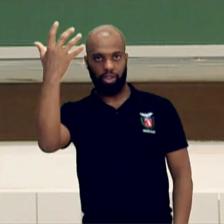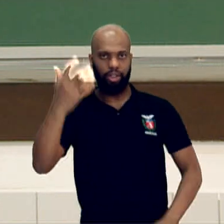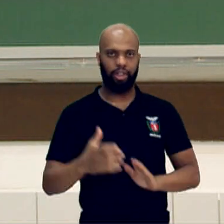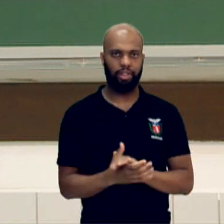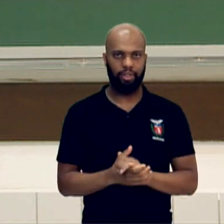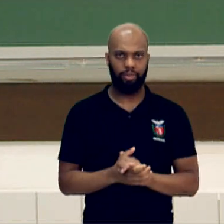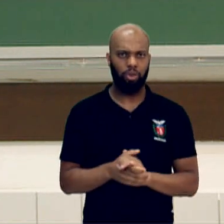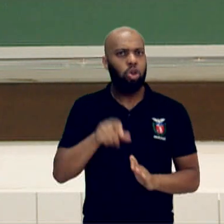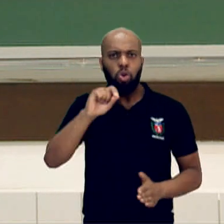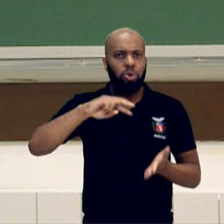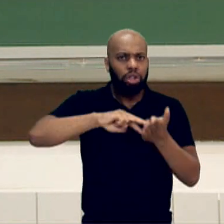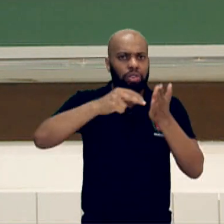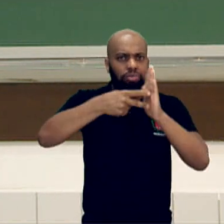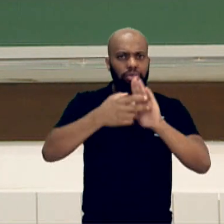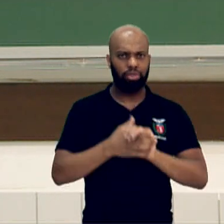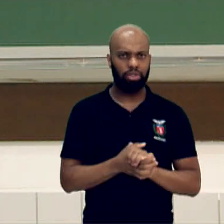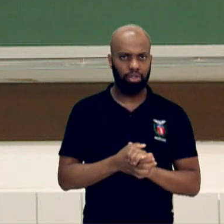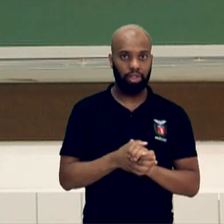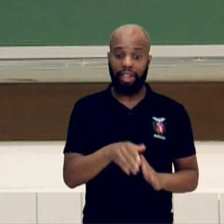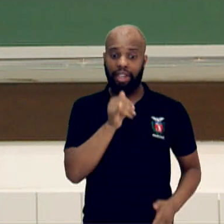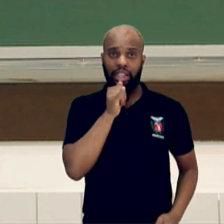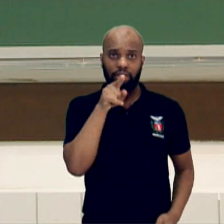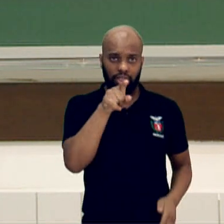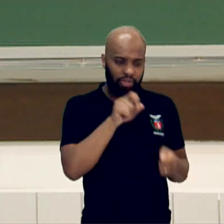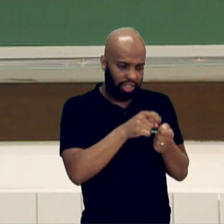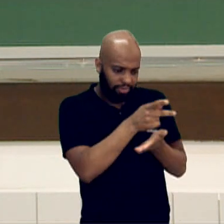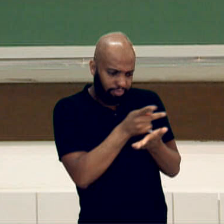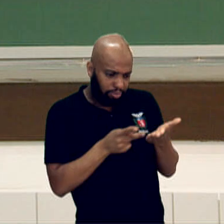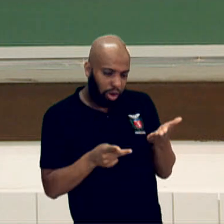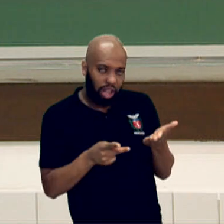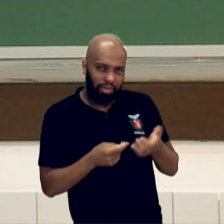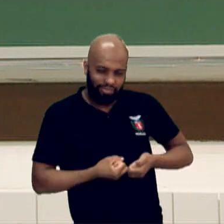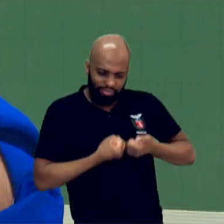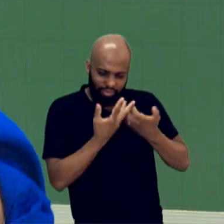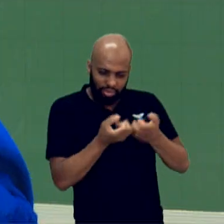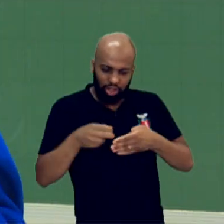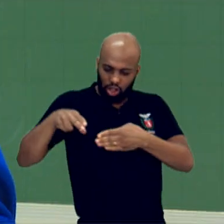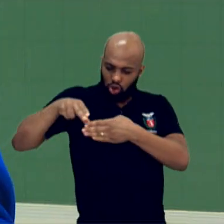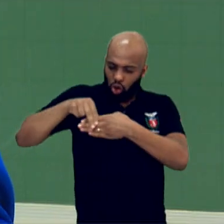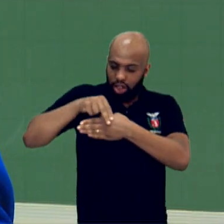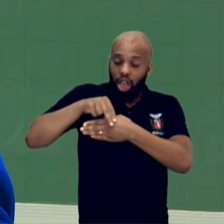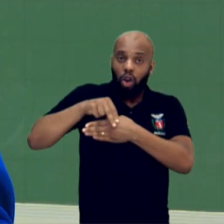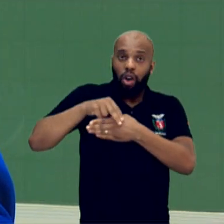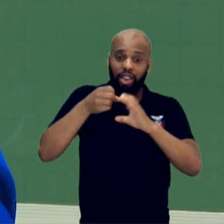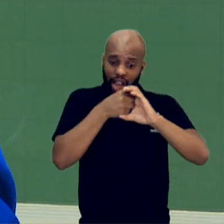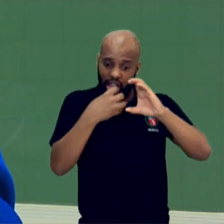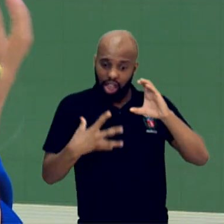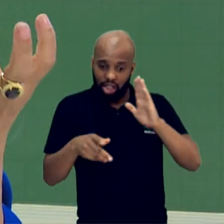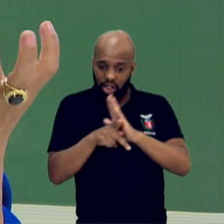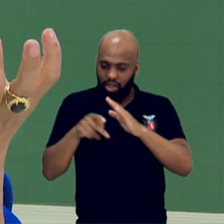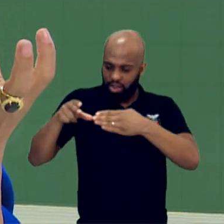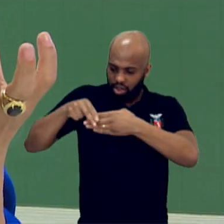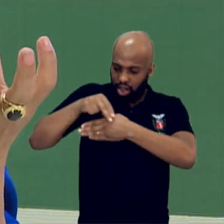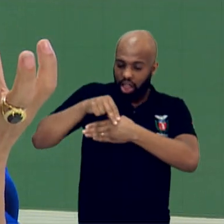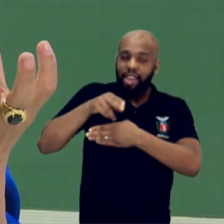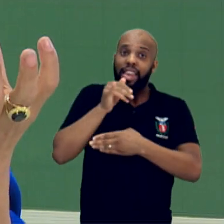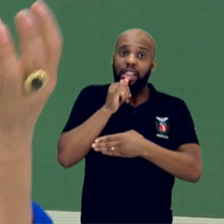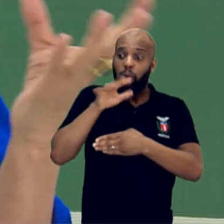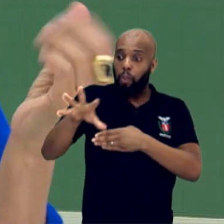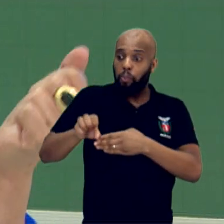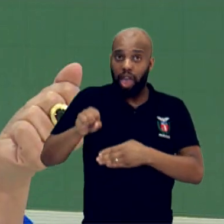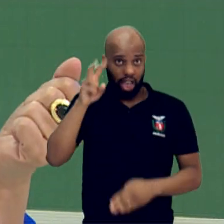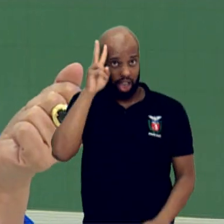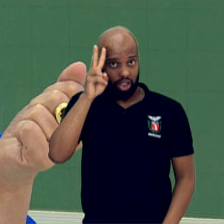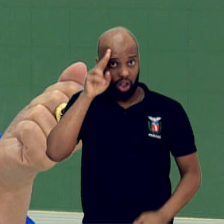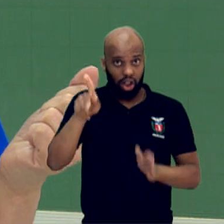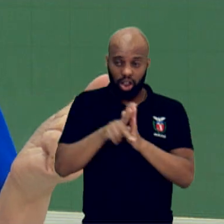quer dizer isso? Vai fazer um poema de cordel, as características do poema de cordel, mas eu vou pegar uma história de uma lenda. Eu vou